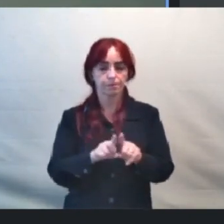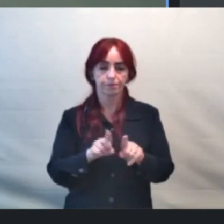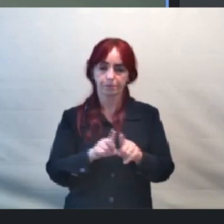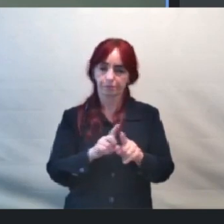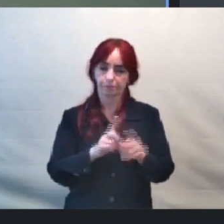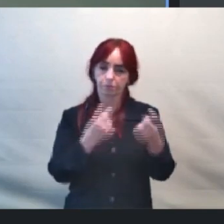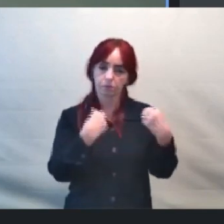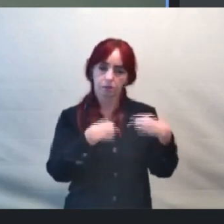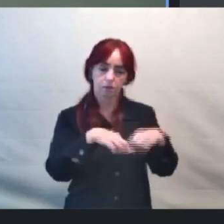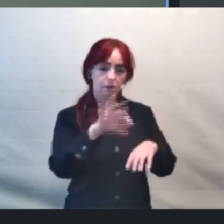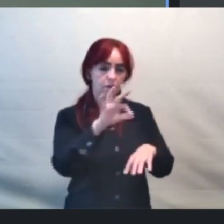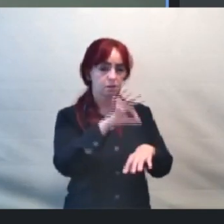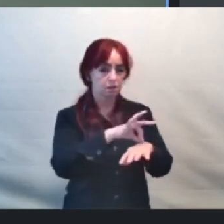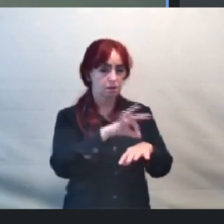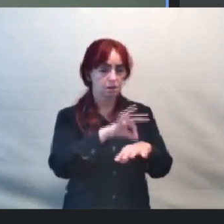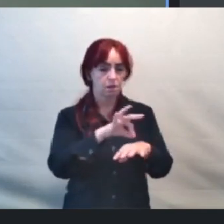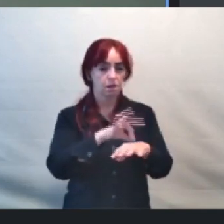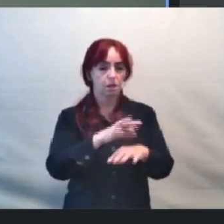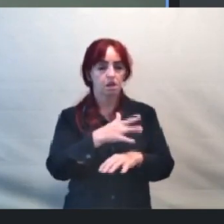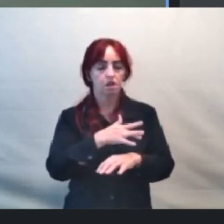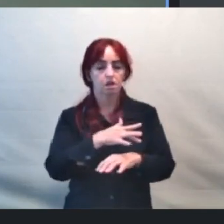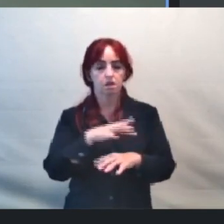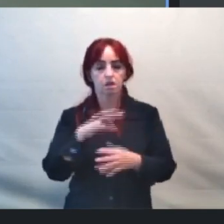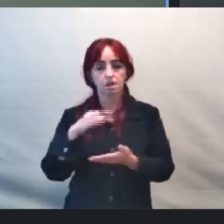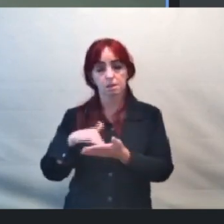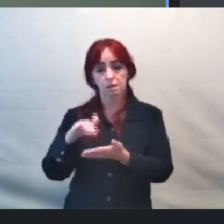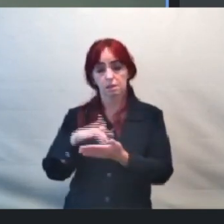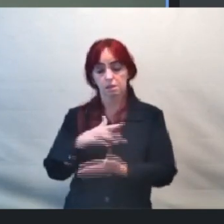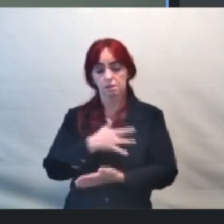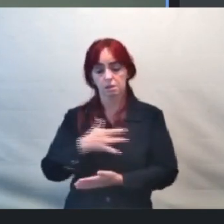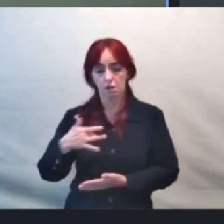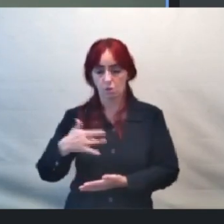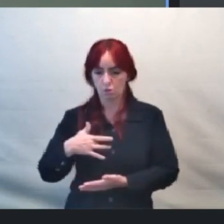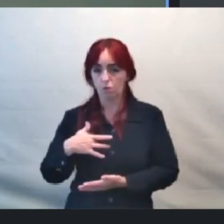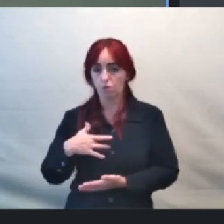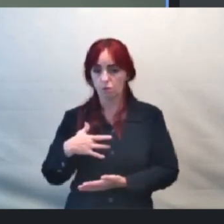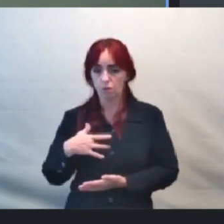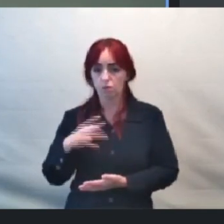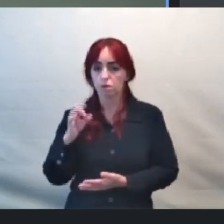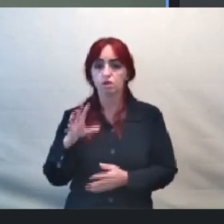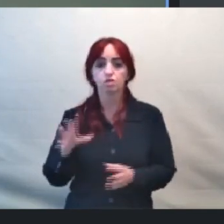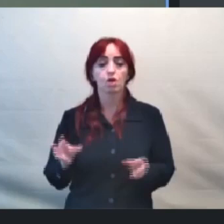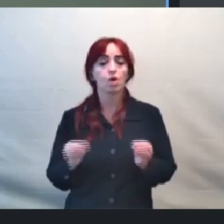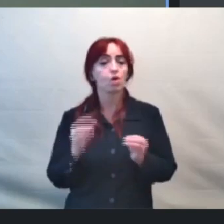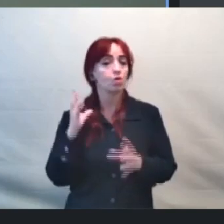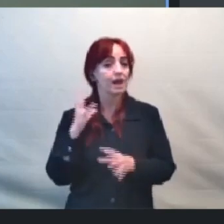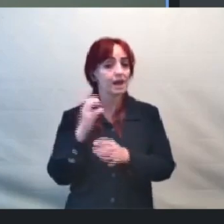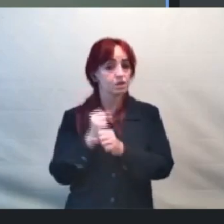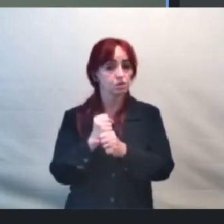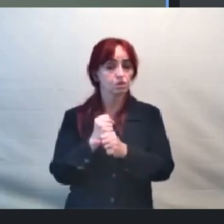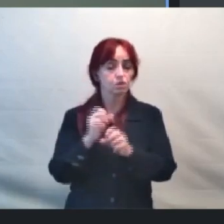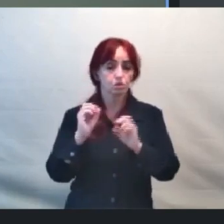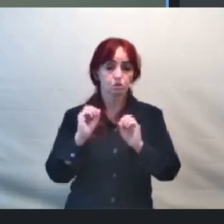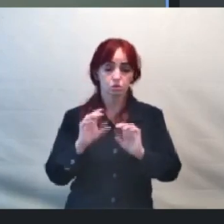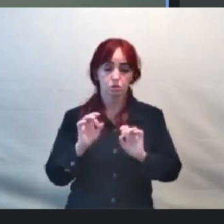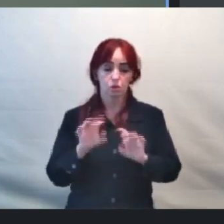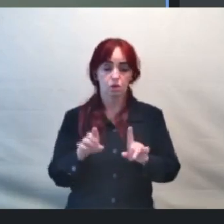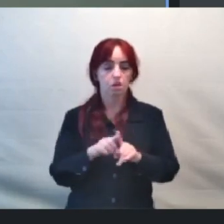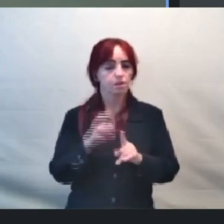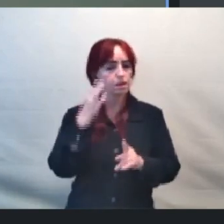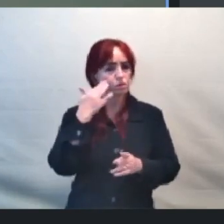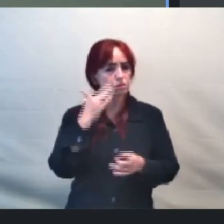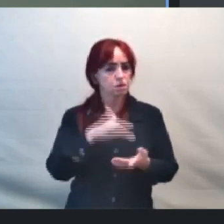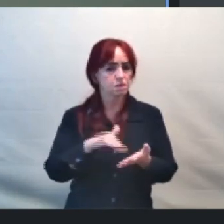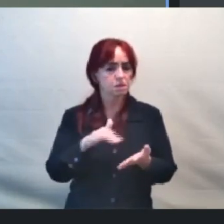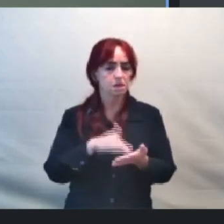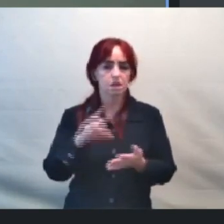combate à dengue da Secretaria da Saúde, só estou fazendo um resumo aqui para o pessoal se organizar, e acho que Nadinha, não sei se o secretário Danilo está